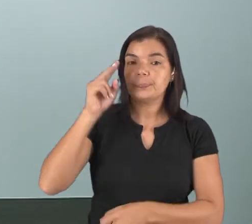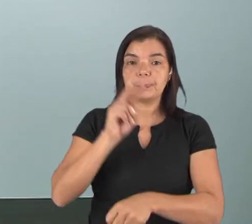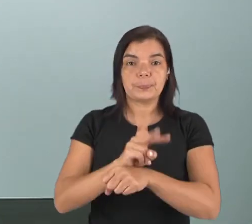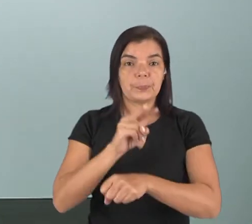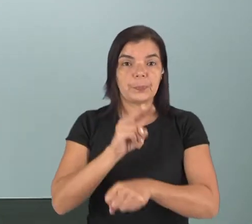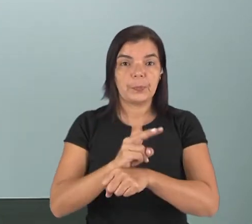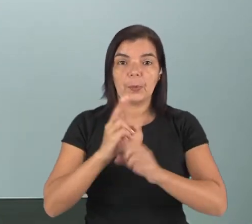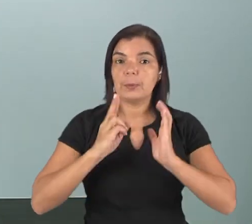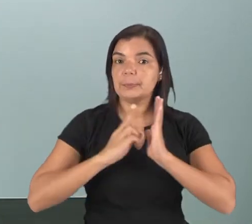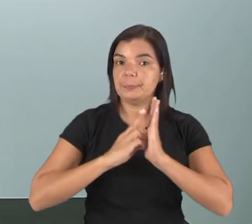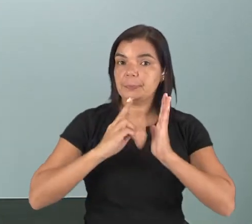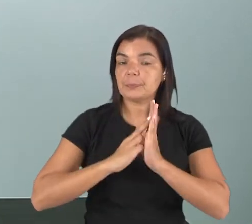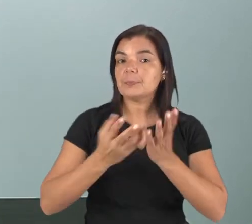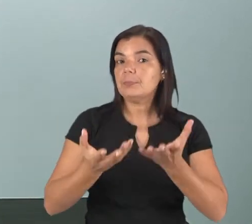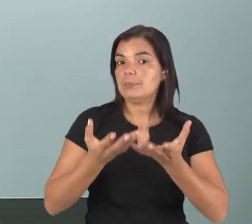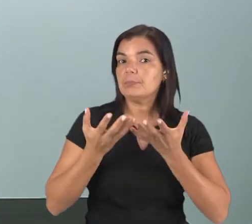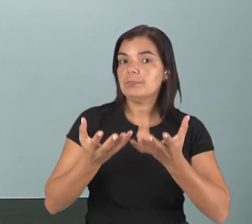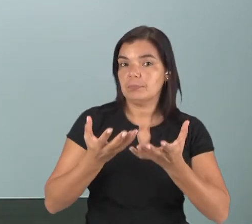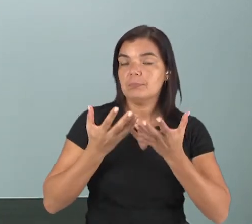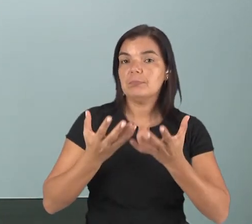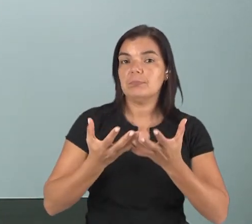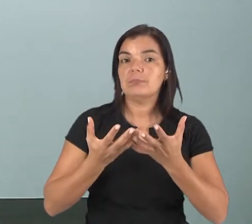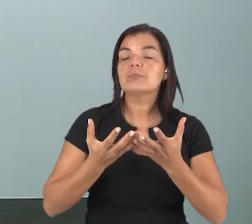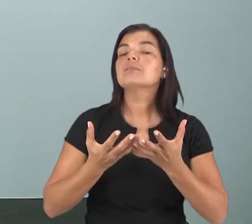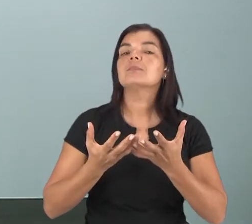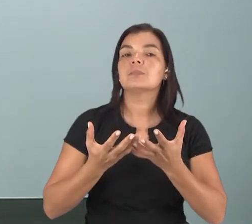os índios, né, queriam